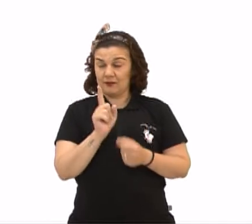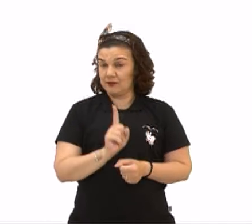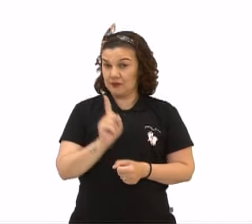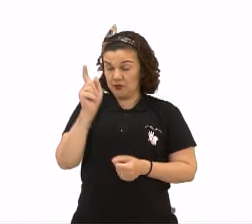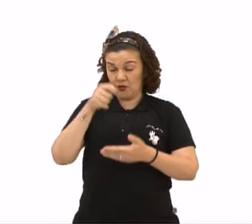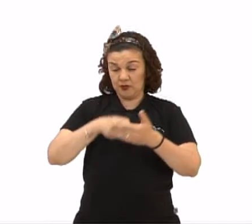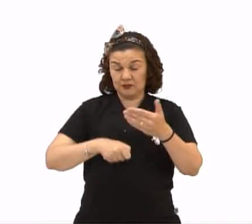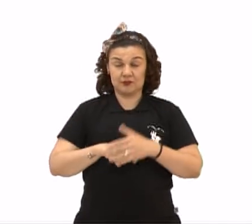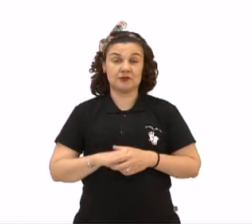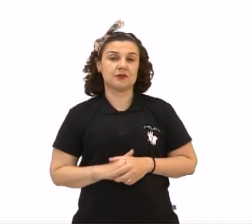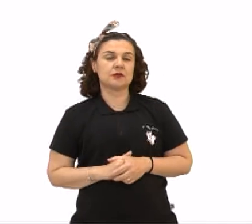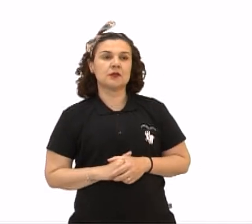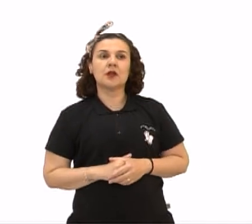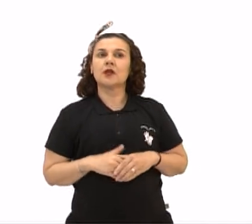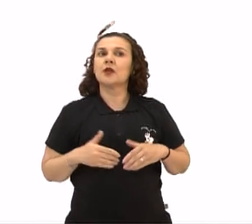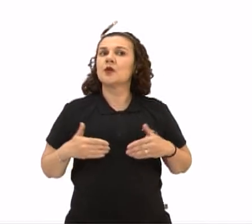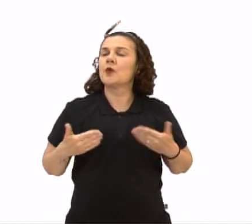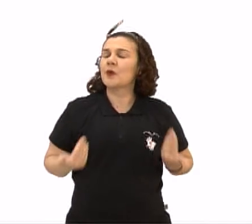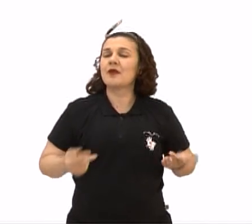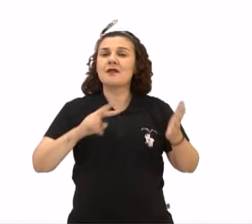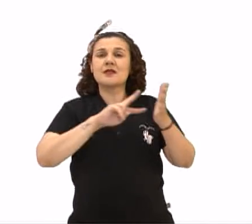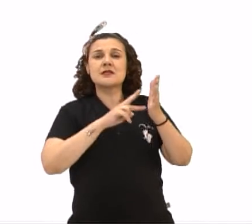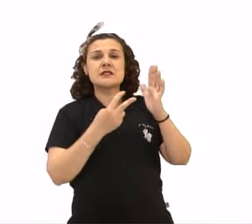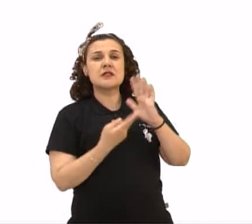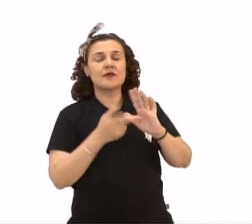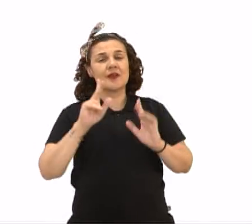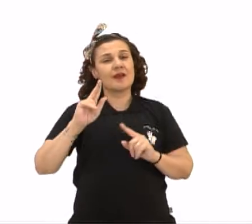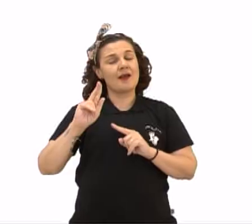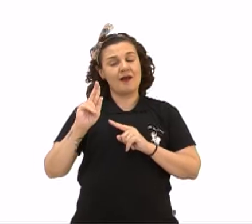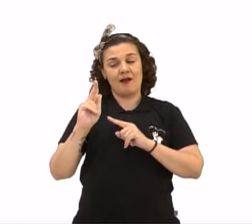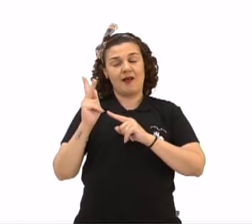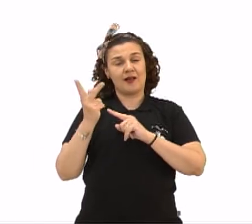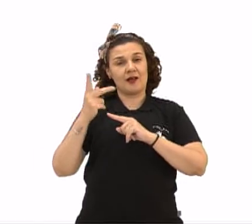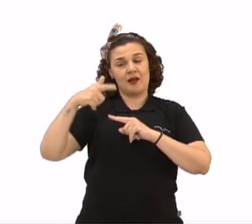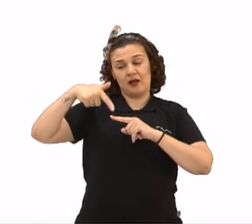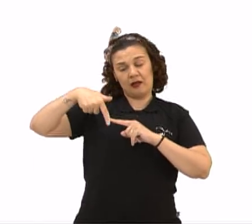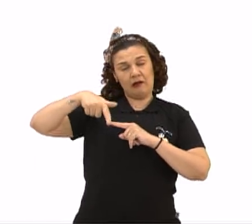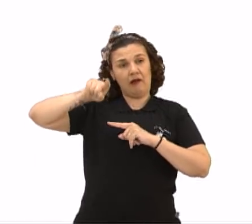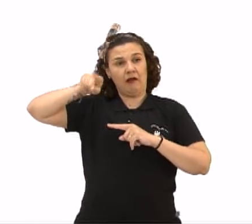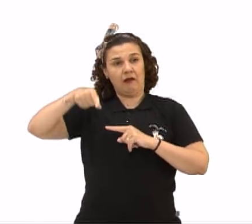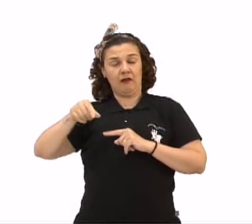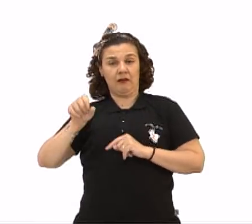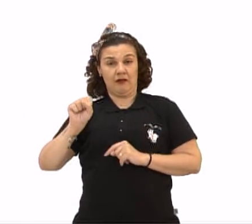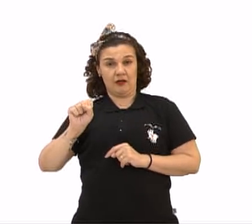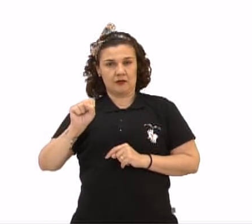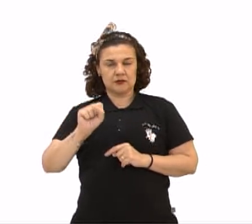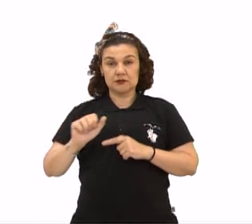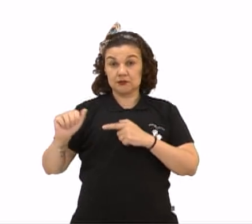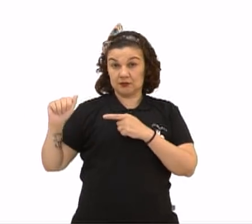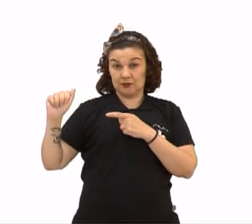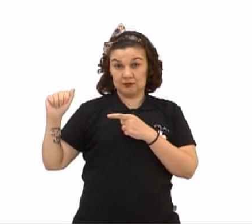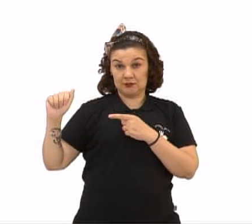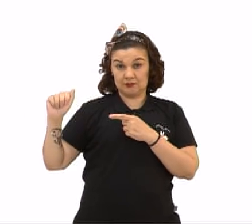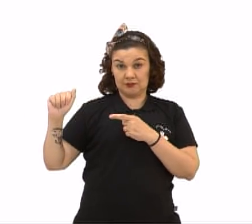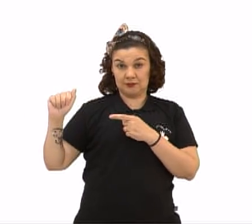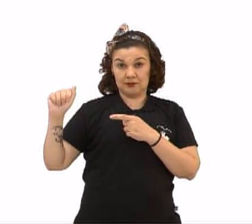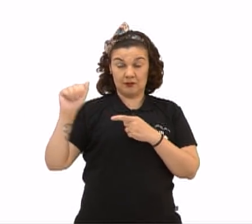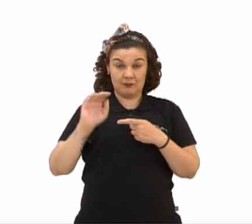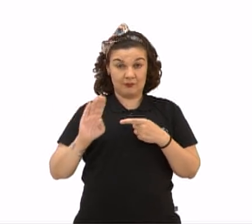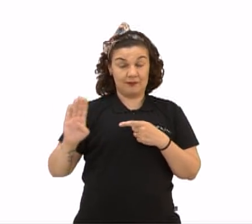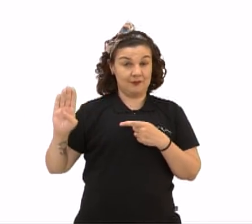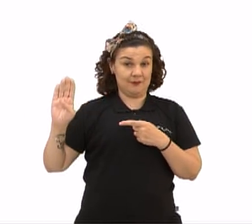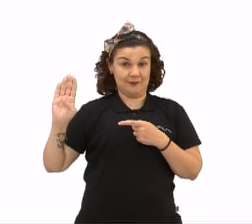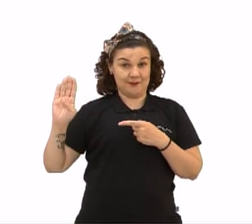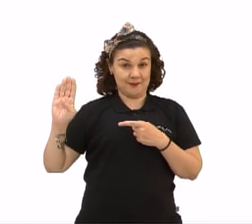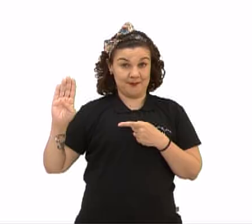Que exercício é esse? O que significa a abreviação HQs? Letra A, Harry Potter. Letra